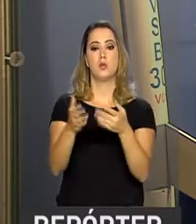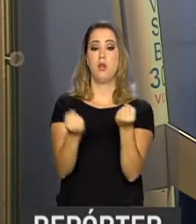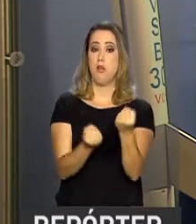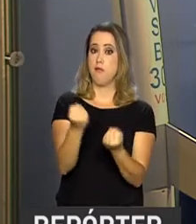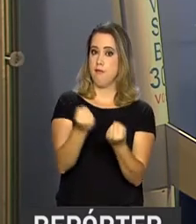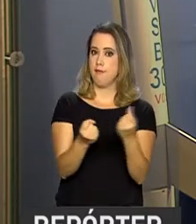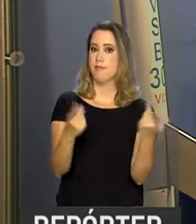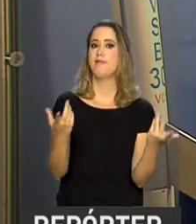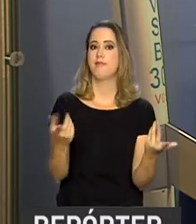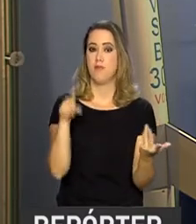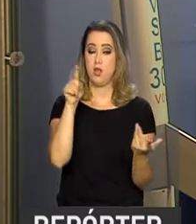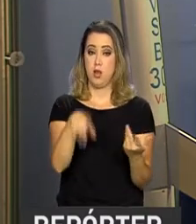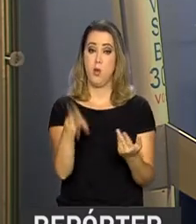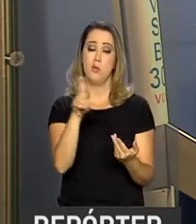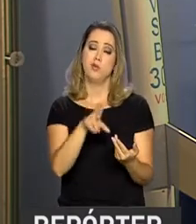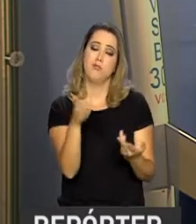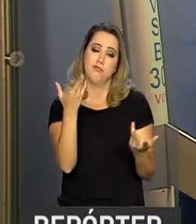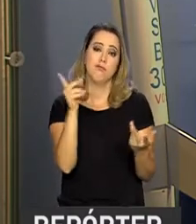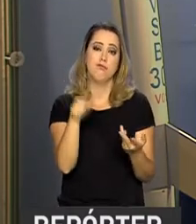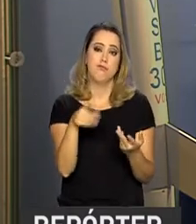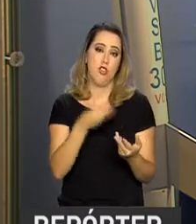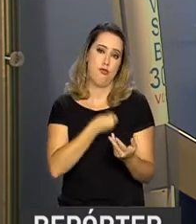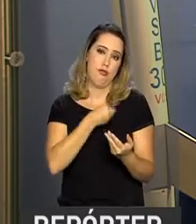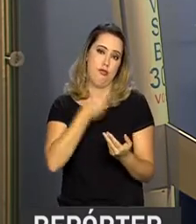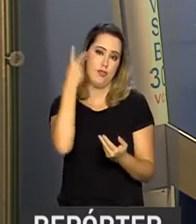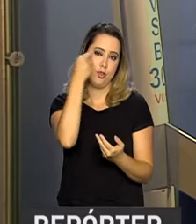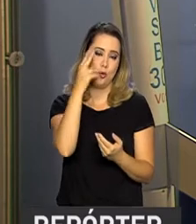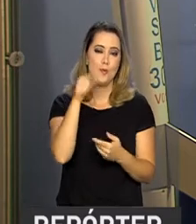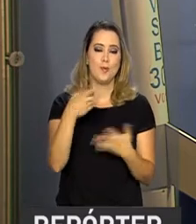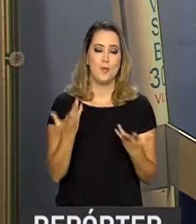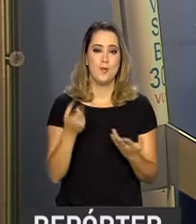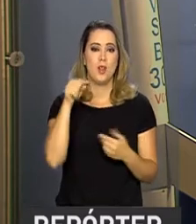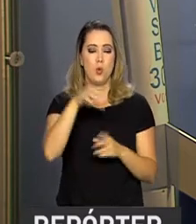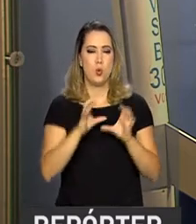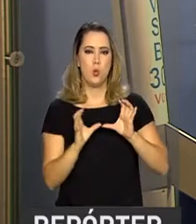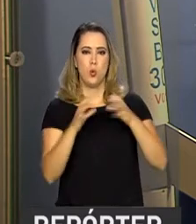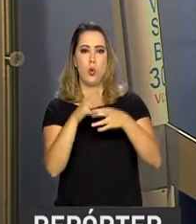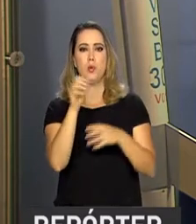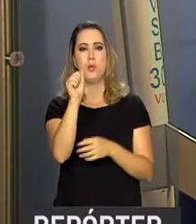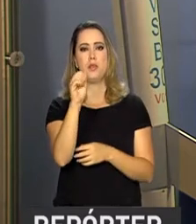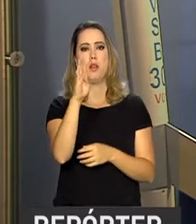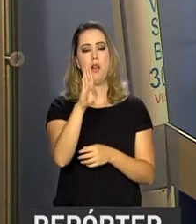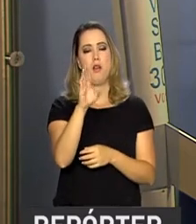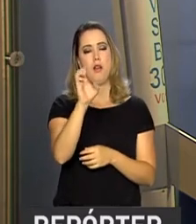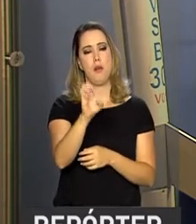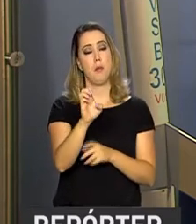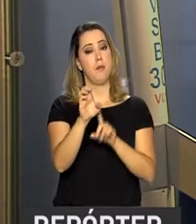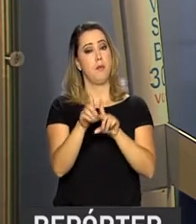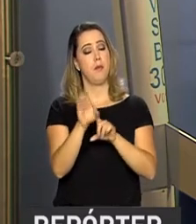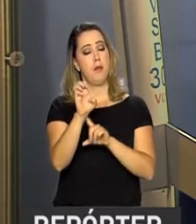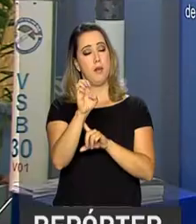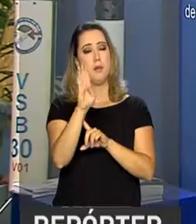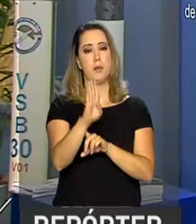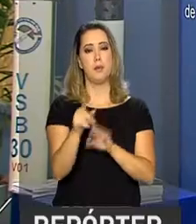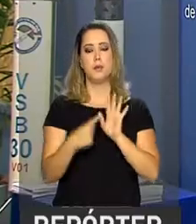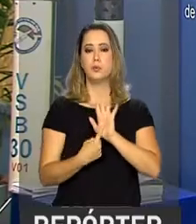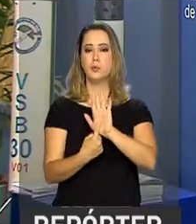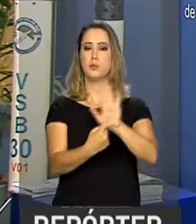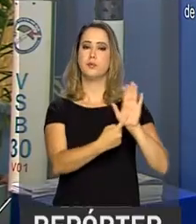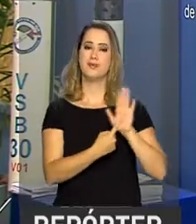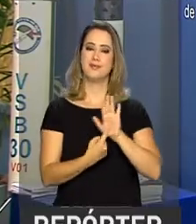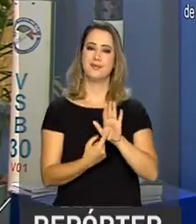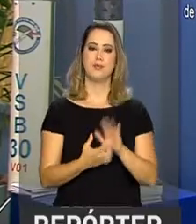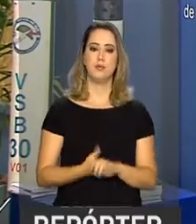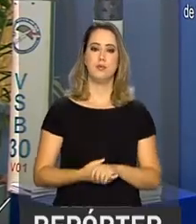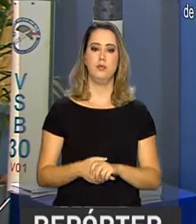esses exemplos práticos que o pessoal da Agência Espacial Brasileira está chamando a atenção aqui na feira. É tentar aproveitar